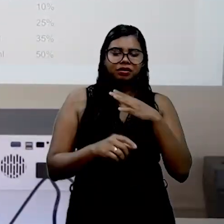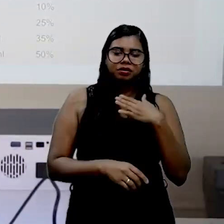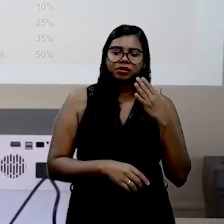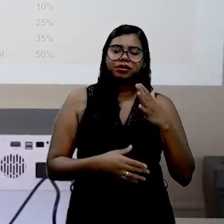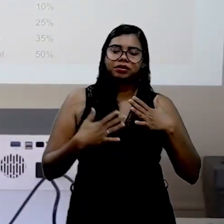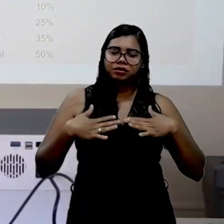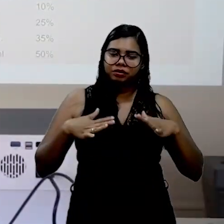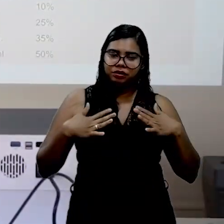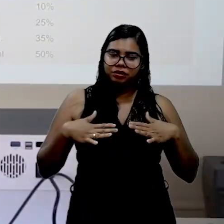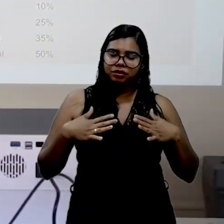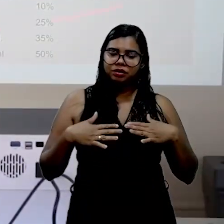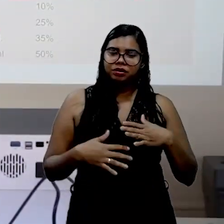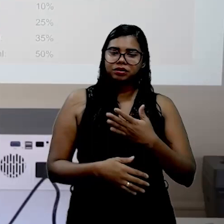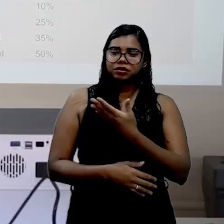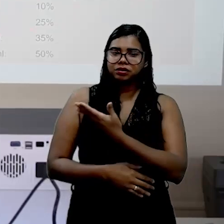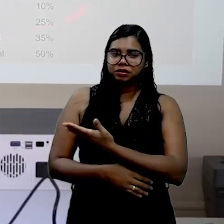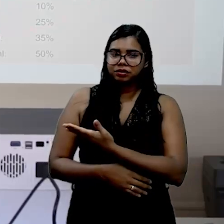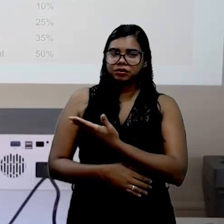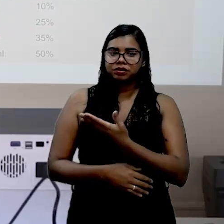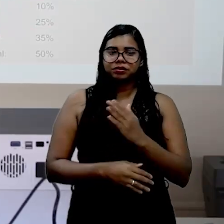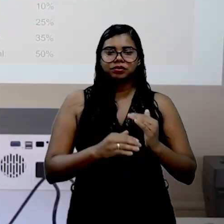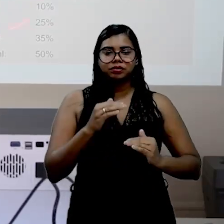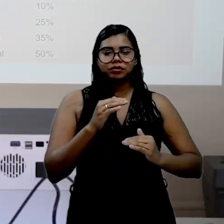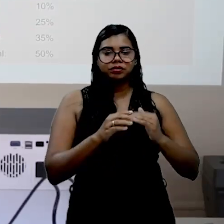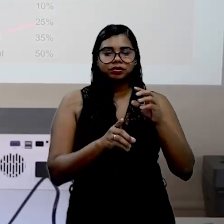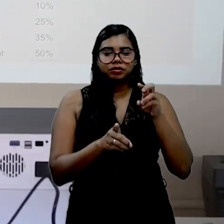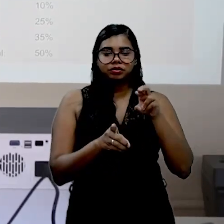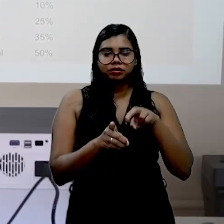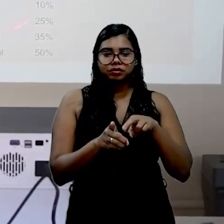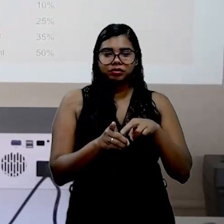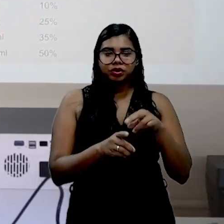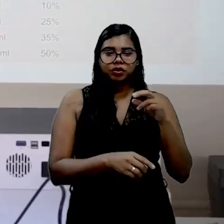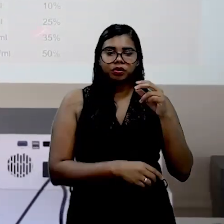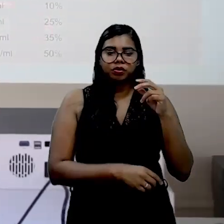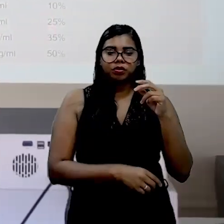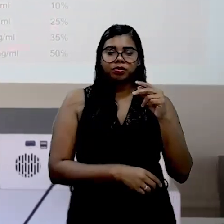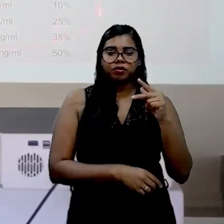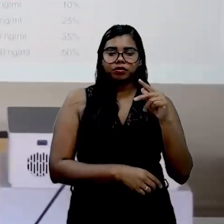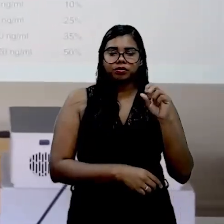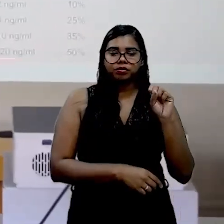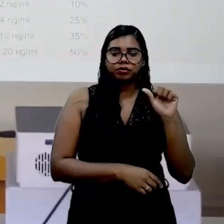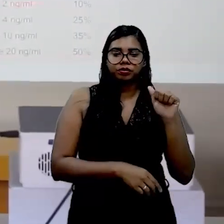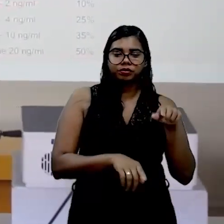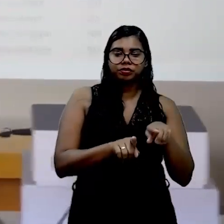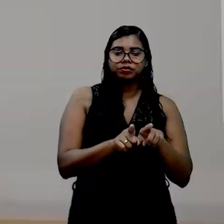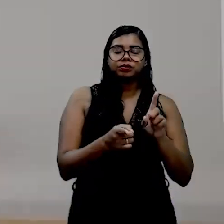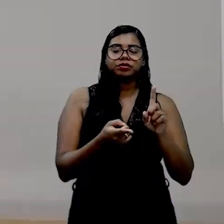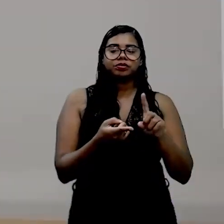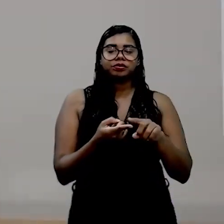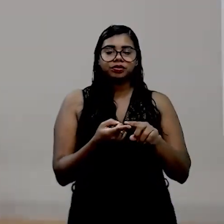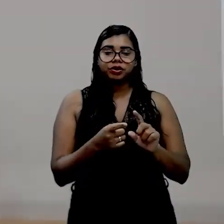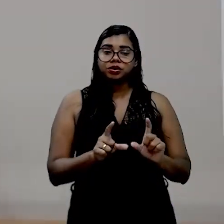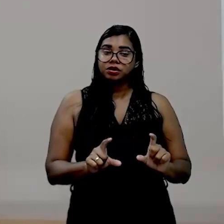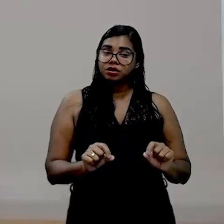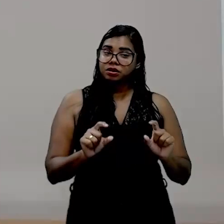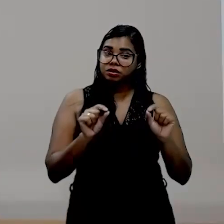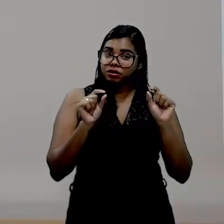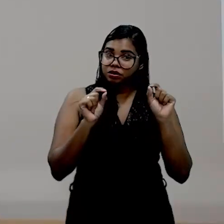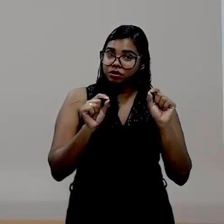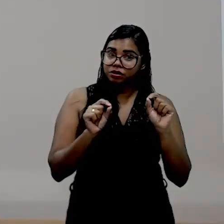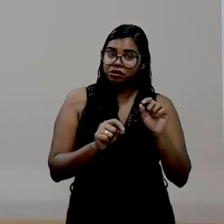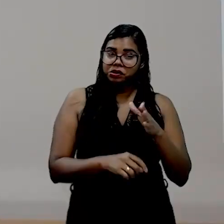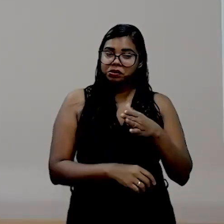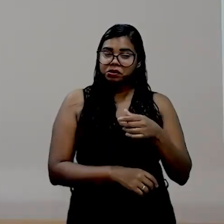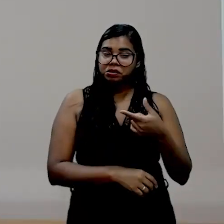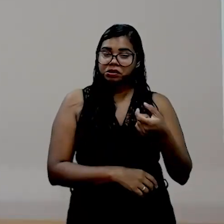E aí, claro, né, quanto mais alto ele, né, quanto mais alto o PSA, né, claro que existe uma relação com o câncer. Você veja, mesmo um PSA de 20 aqui,